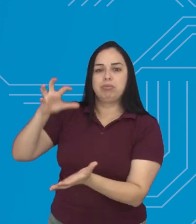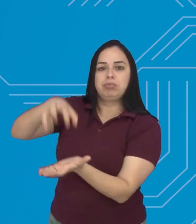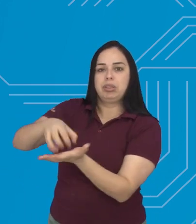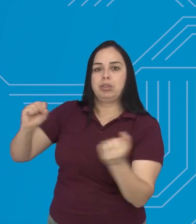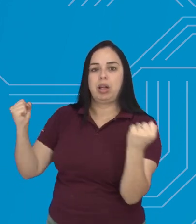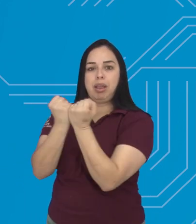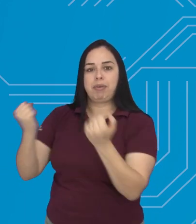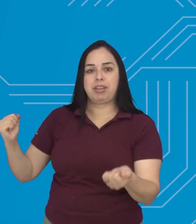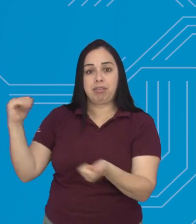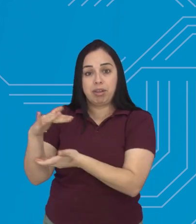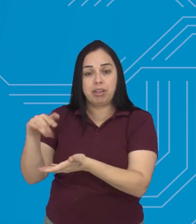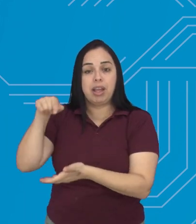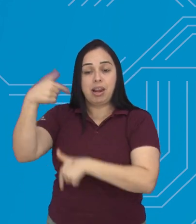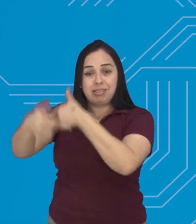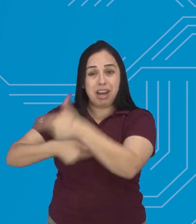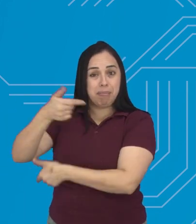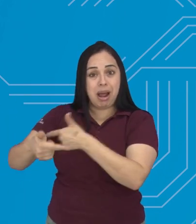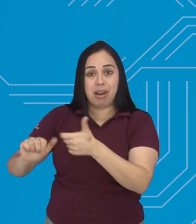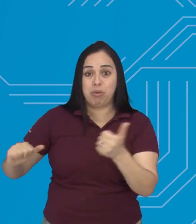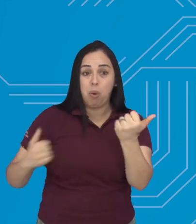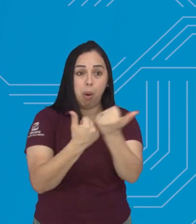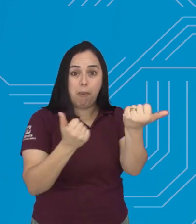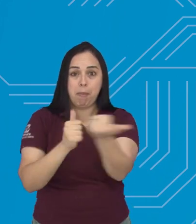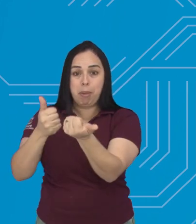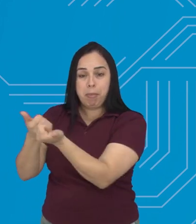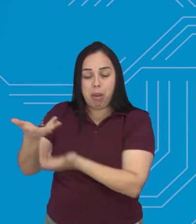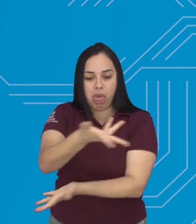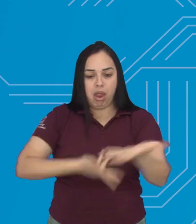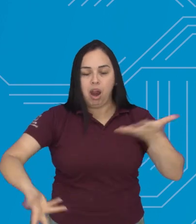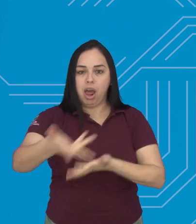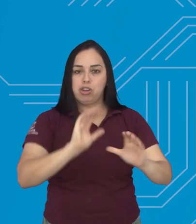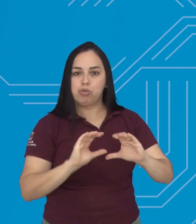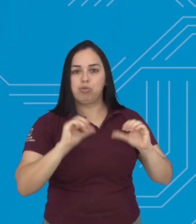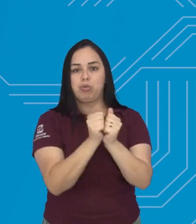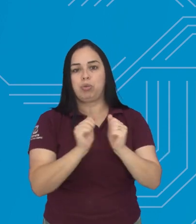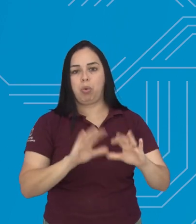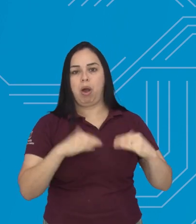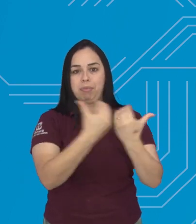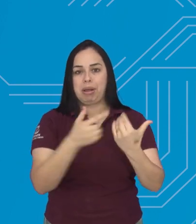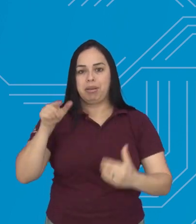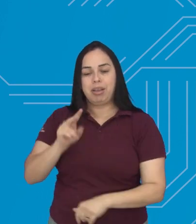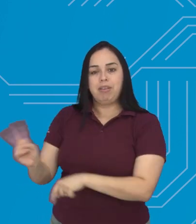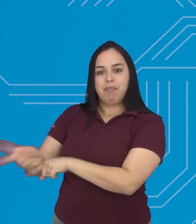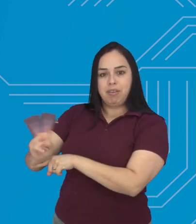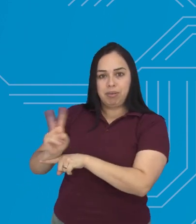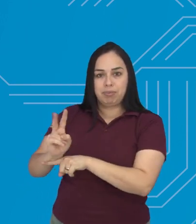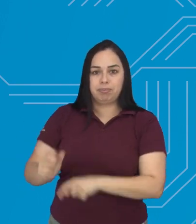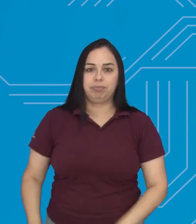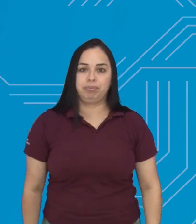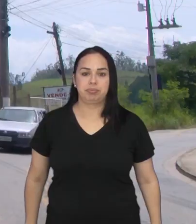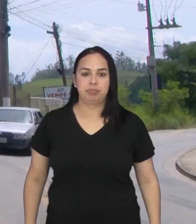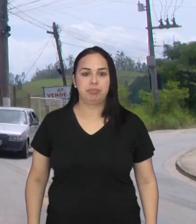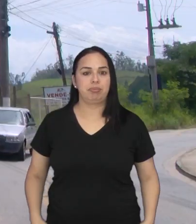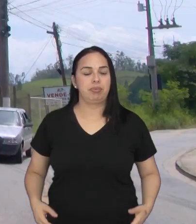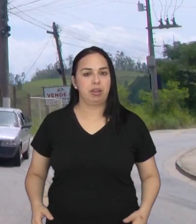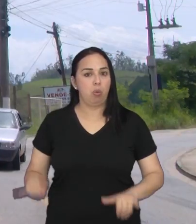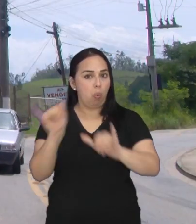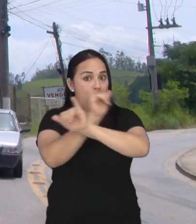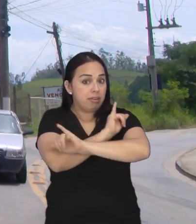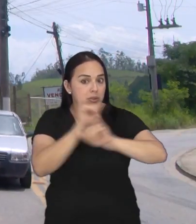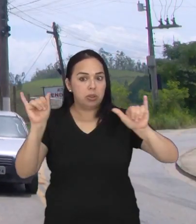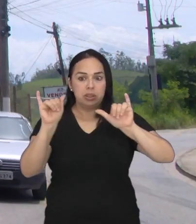Hoje a gente tem uma cultura de muros, né? E o Papa nos propõe uma cultura de pontes para o